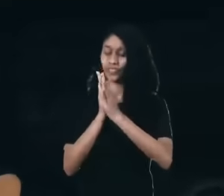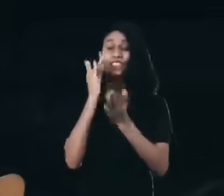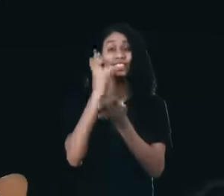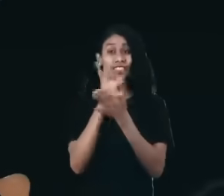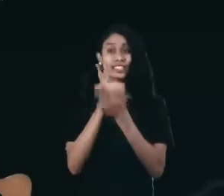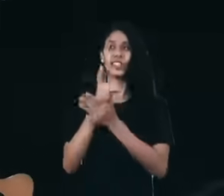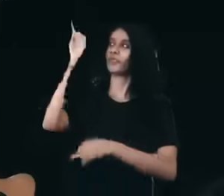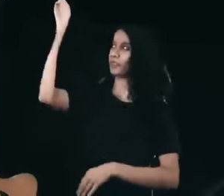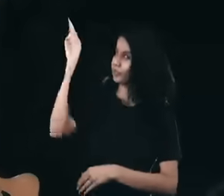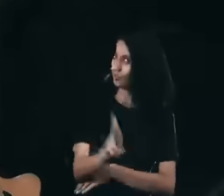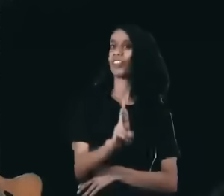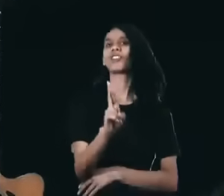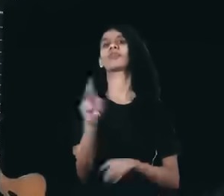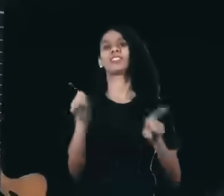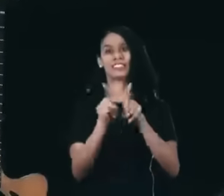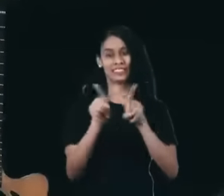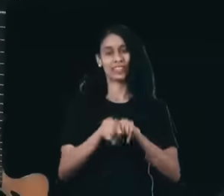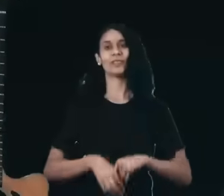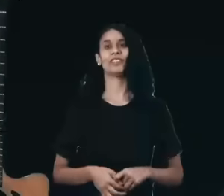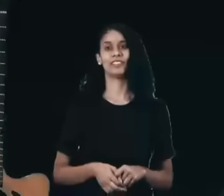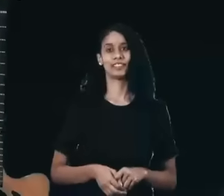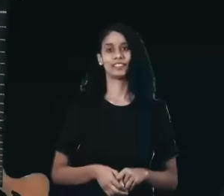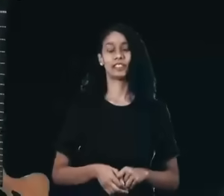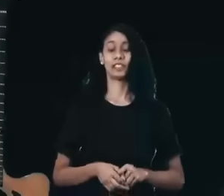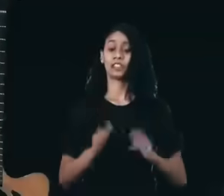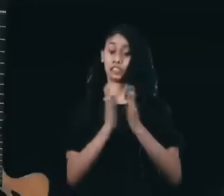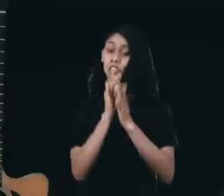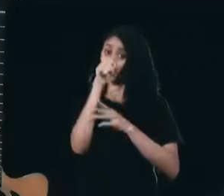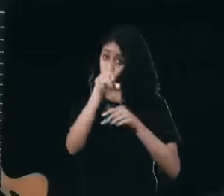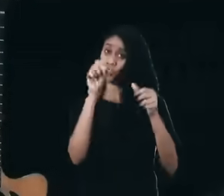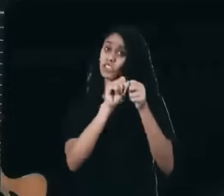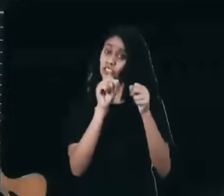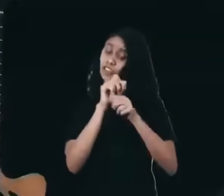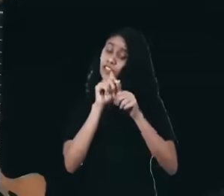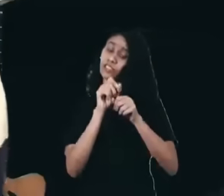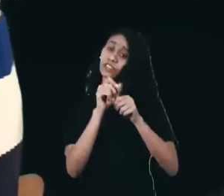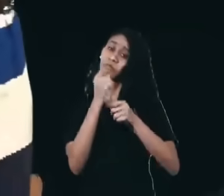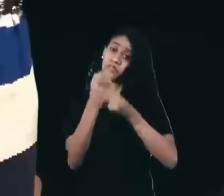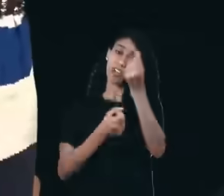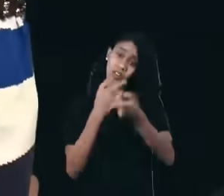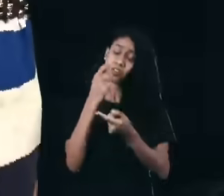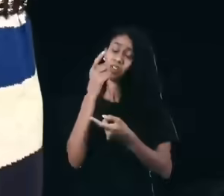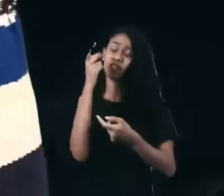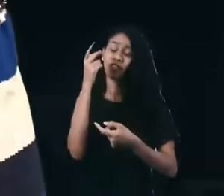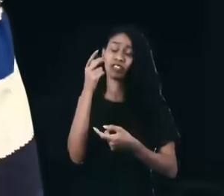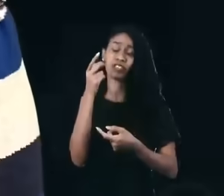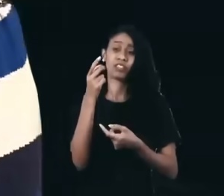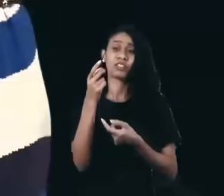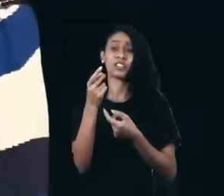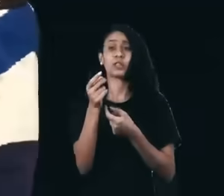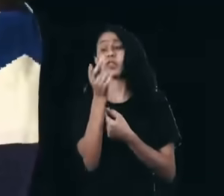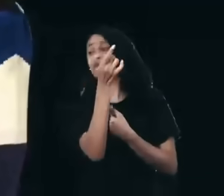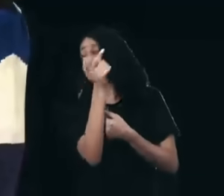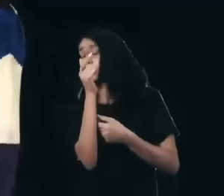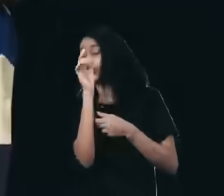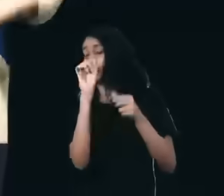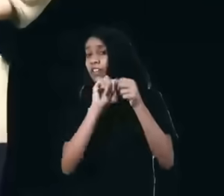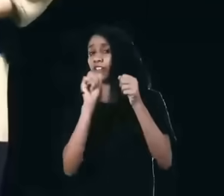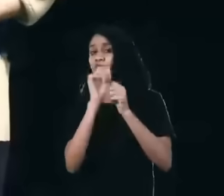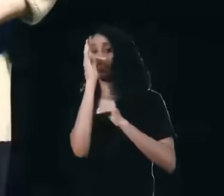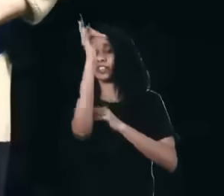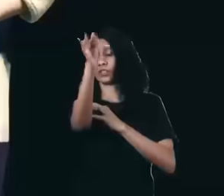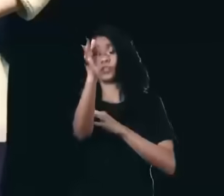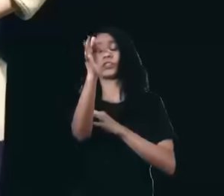uma resposta. E às vezes a oração foi você quem fez, mas às vezes quem fez a oração sobre o seu futuro foi sua